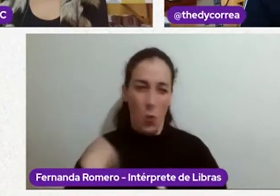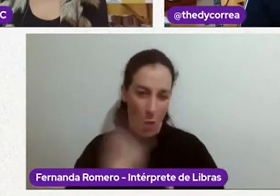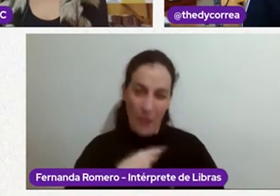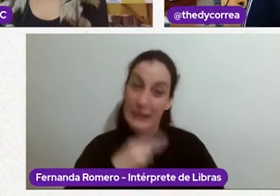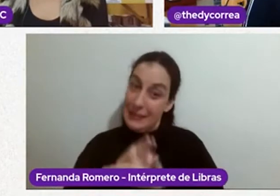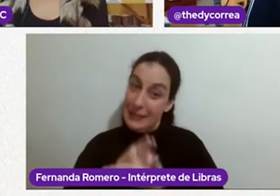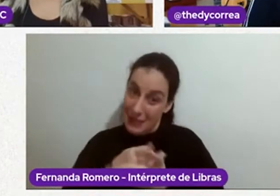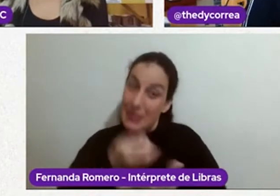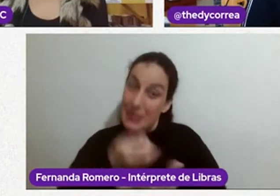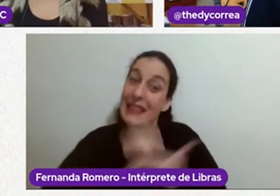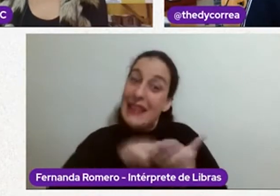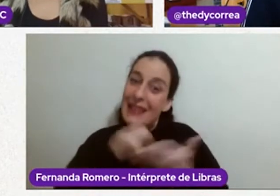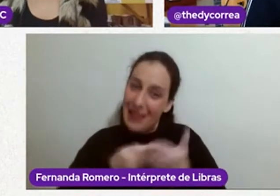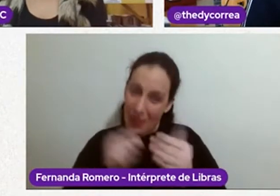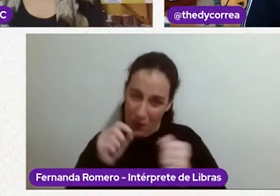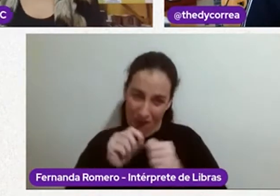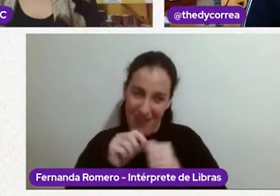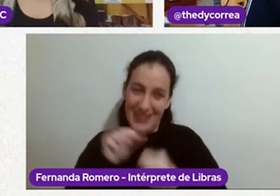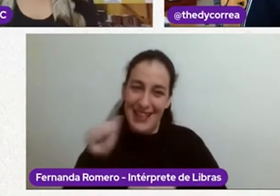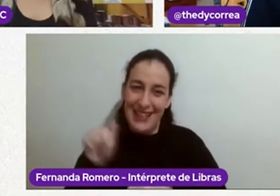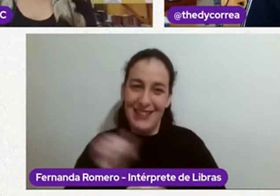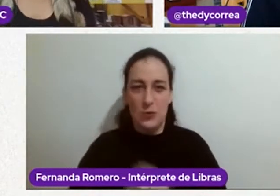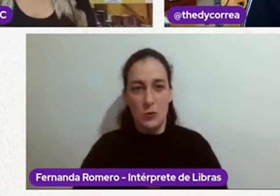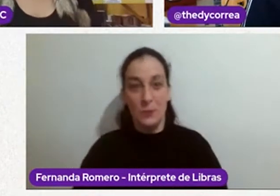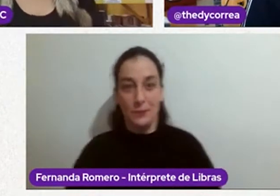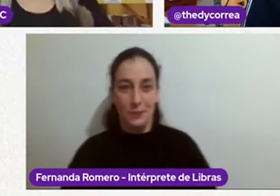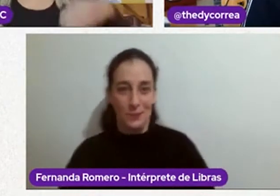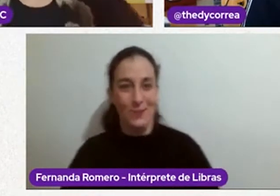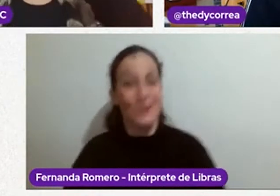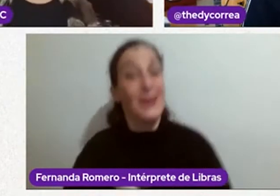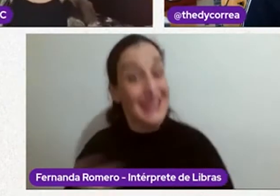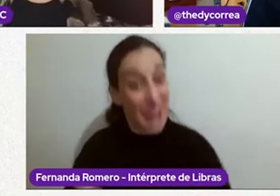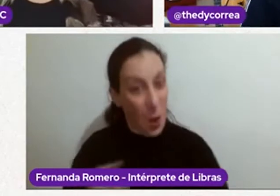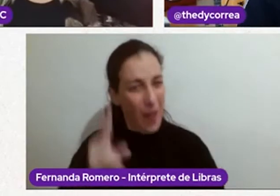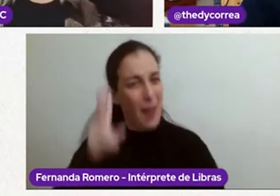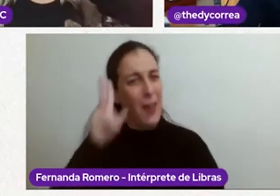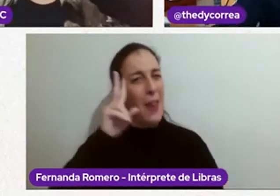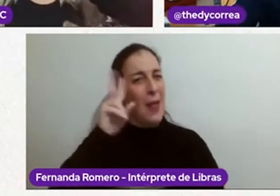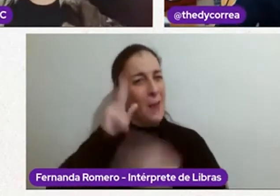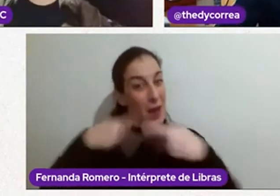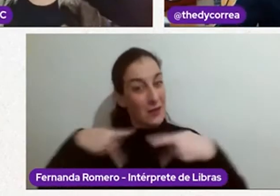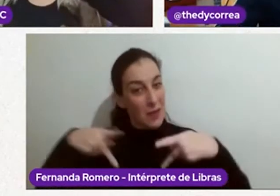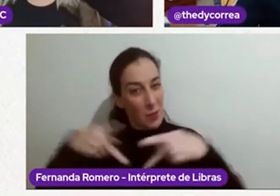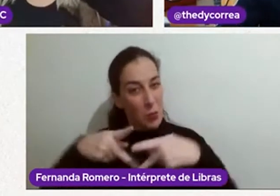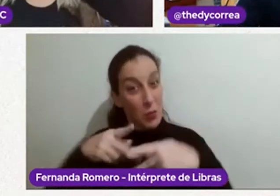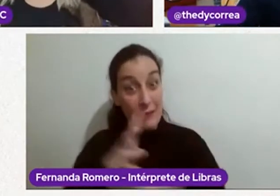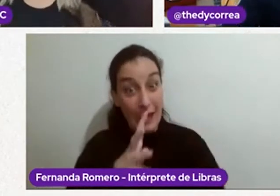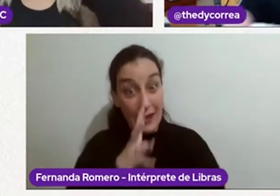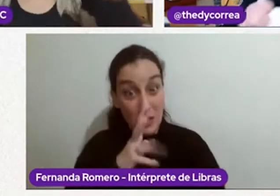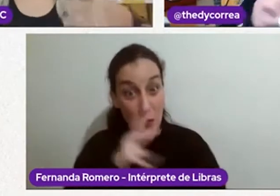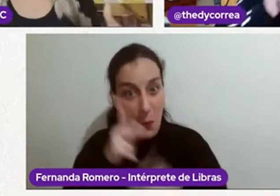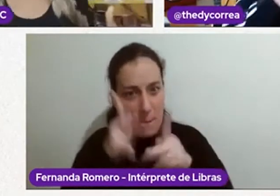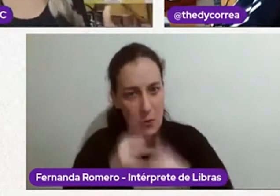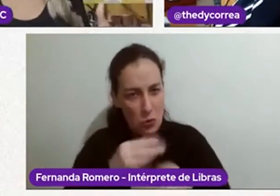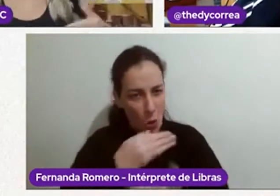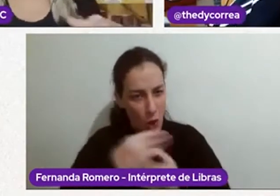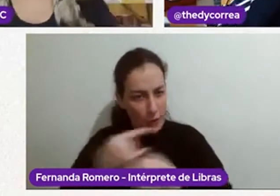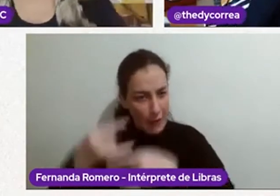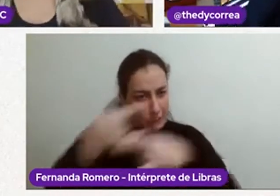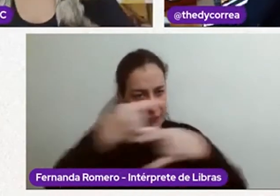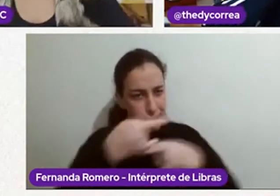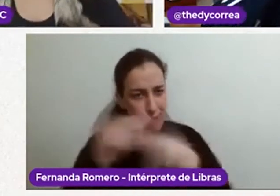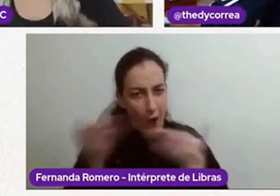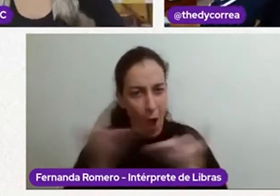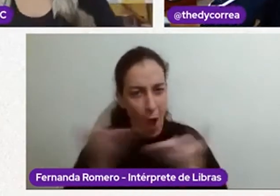fazia, né? Que legal. Lembranças aí desse público que está nos assistindo. Para quem está conectando agora aqui no Facebook